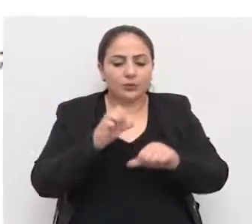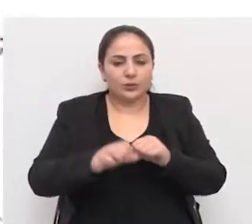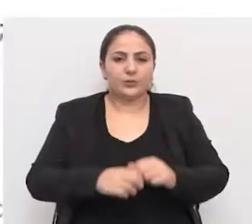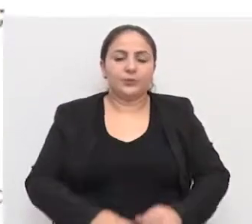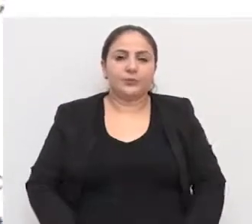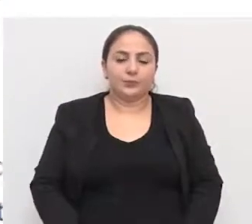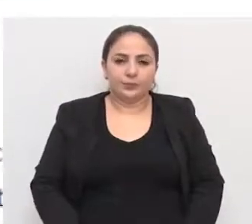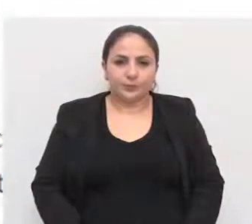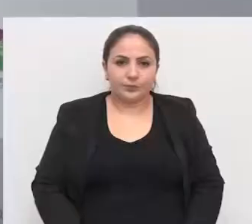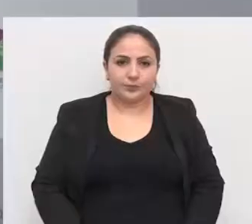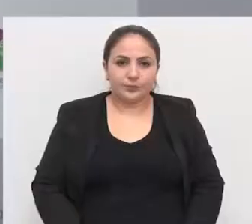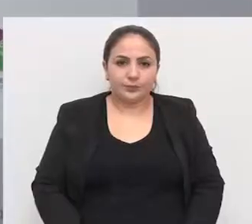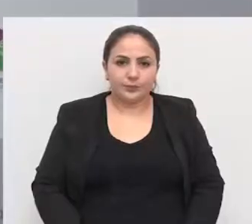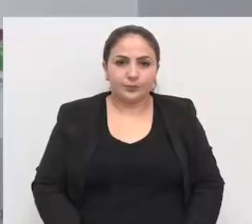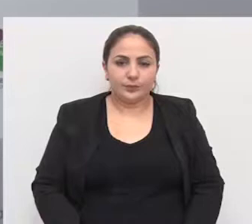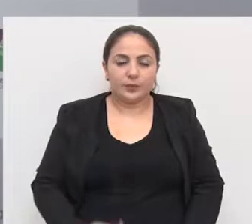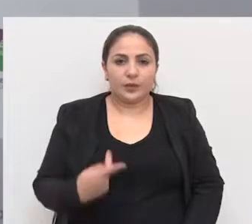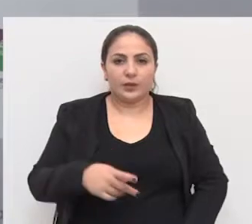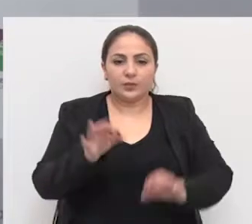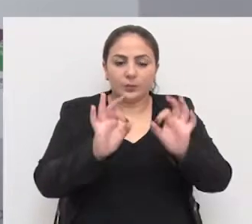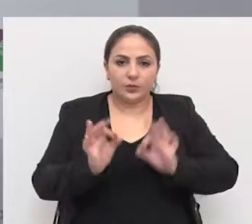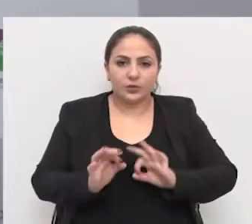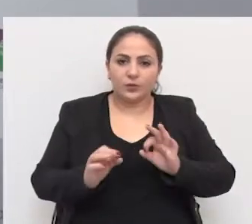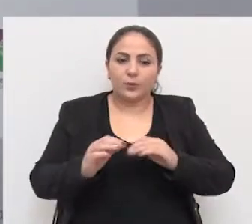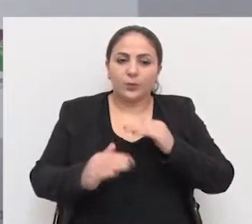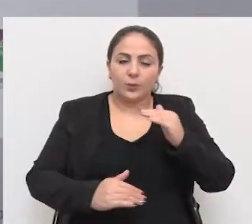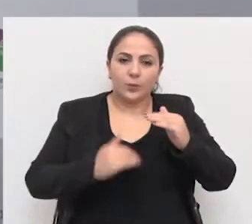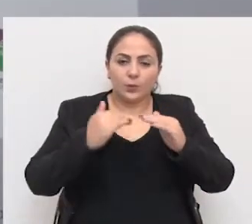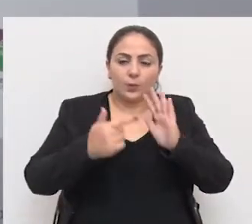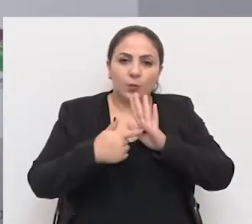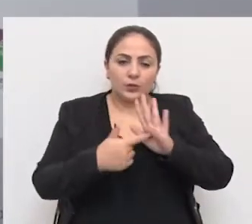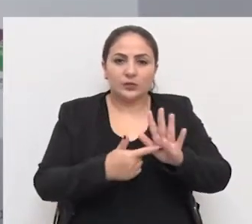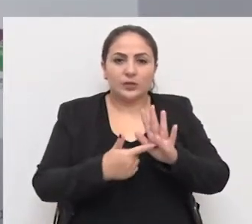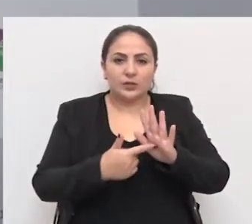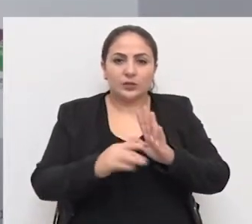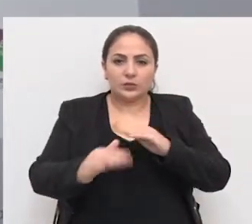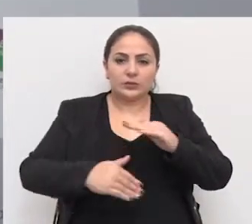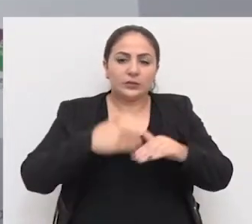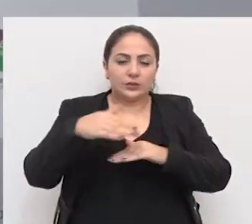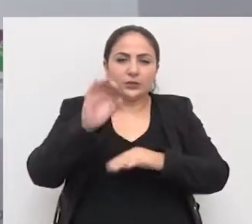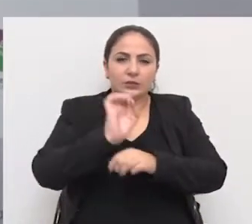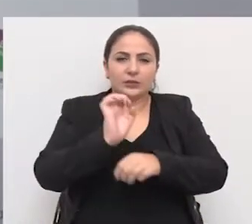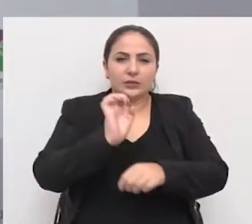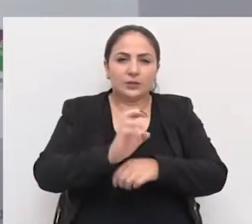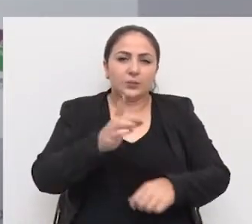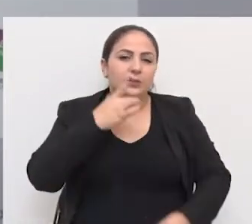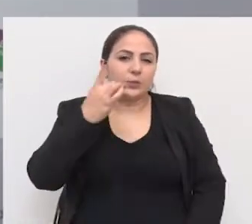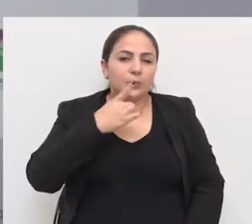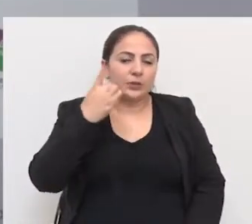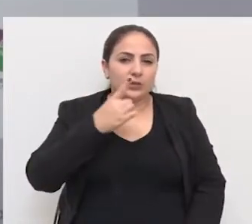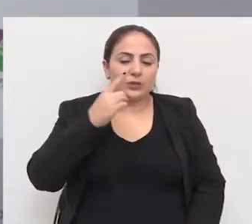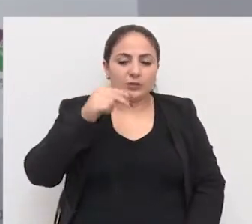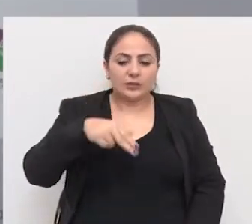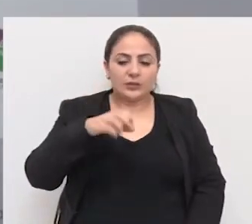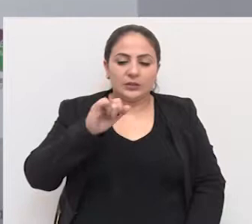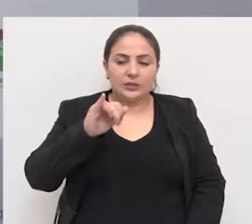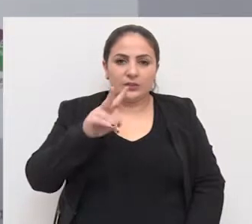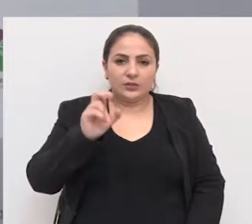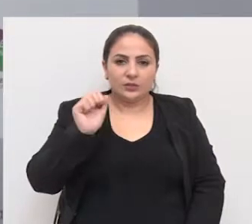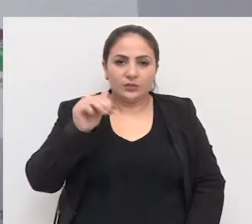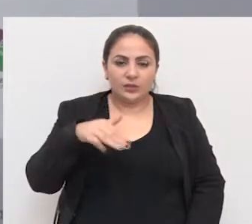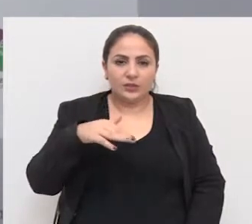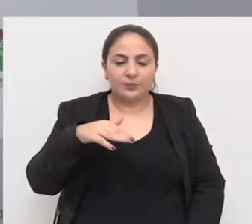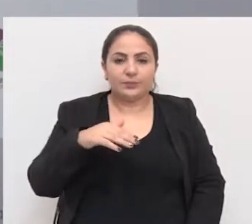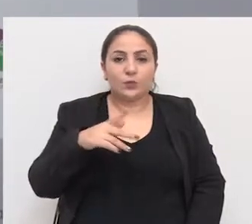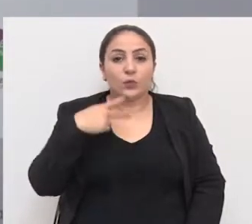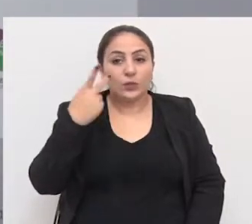ser modificado. Esse projeto foi apresentado a nível de estado pelo deputado Marcel Van Hatten, né, que a gente acompanhou desde o começo, né, o